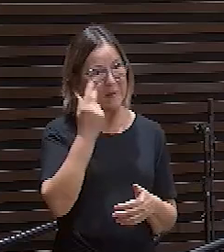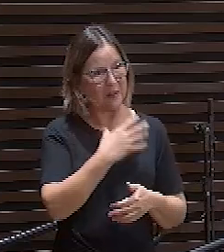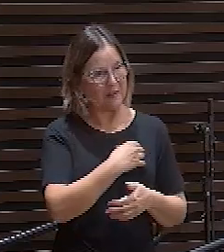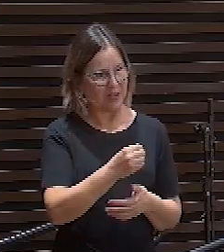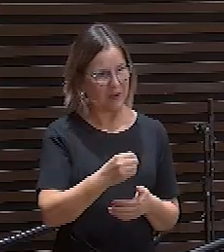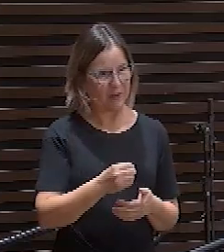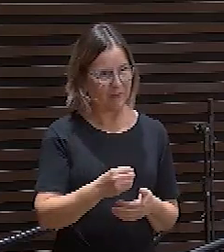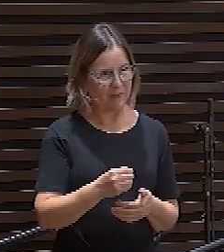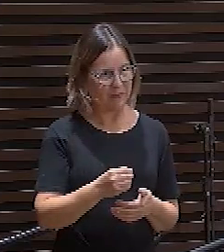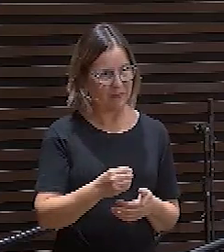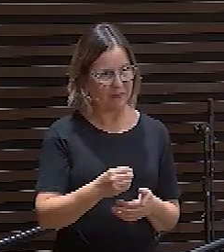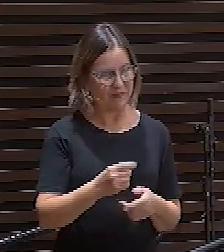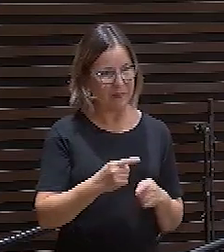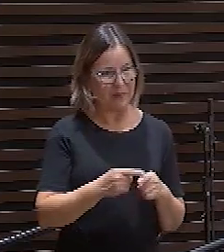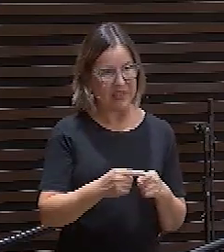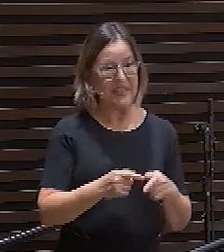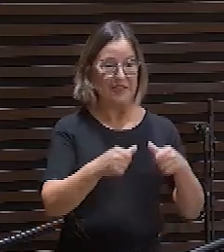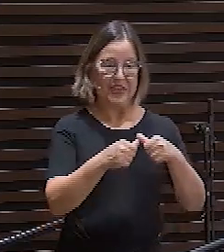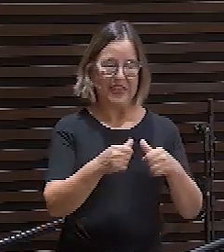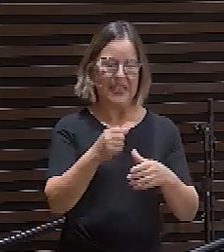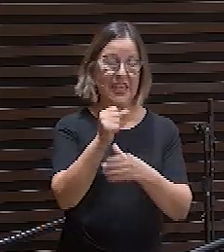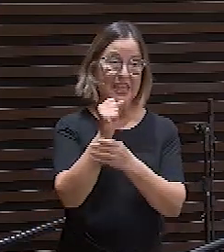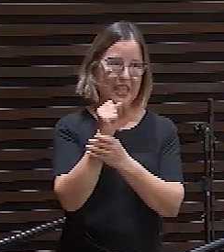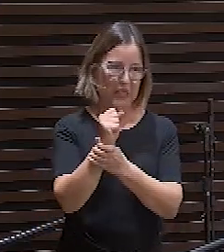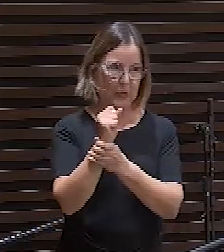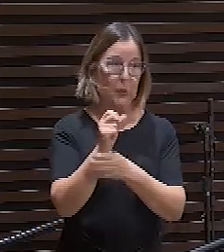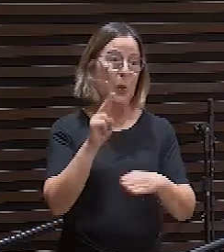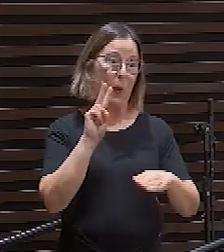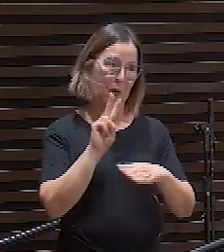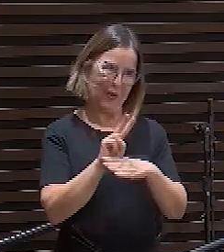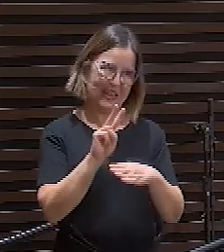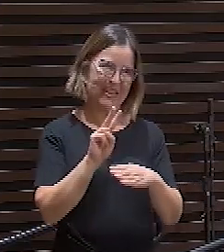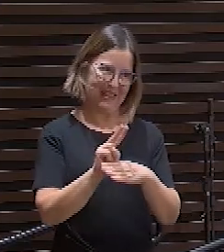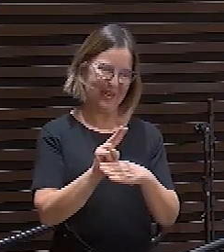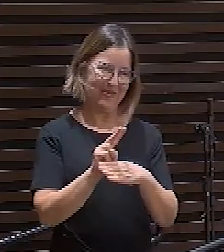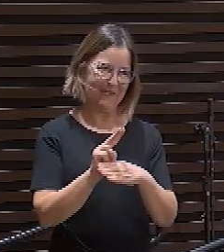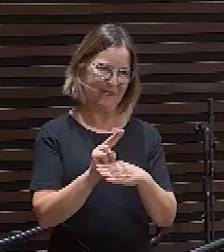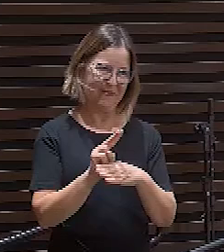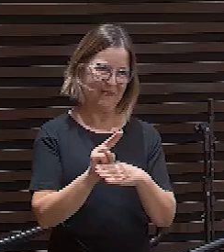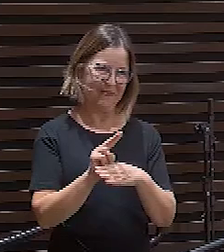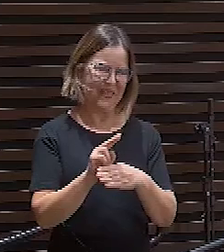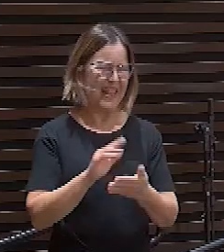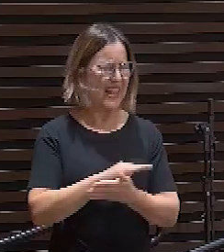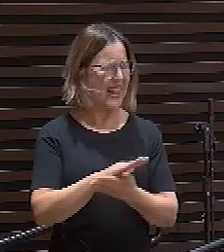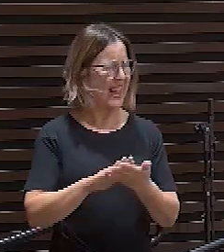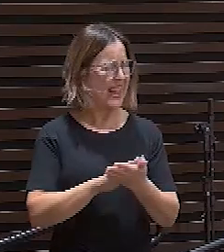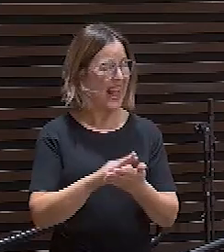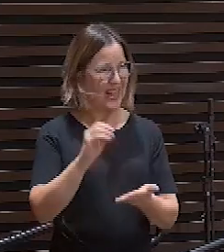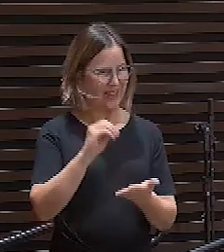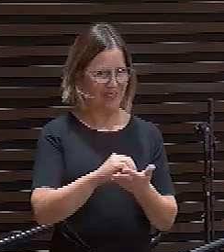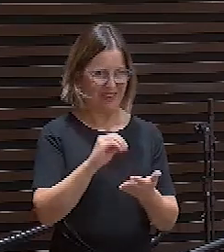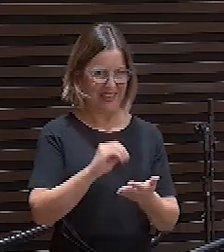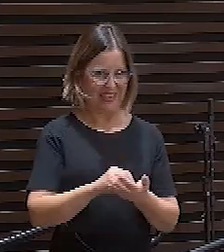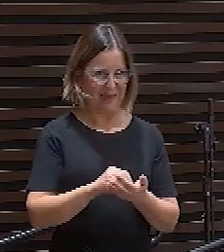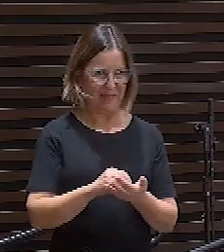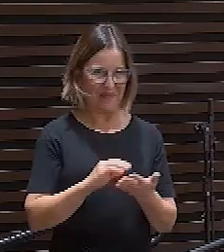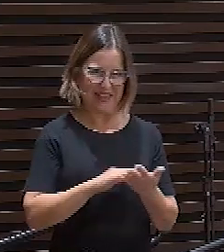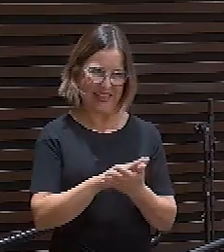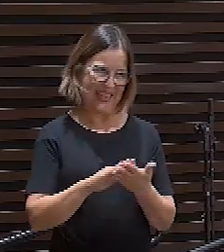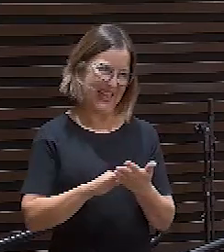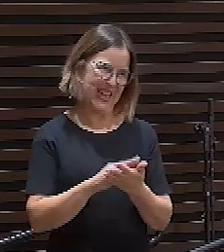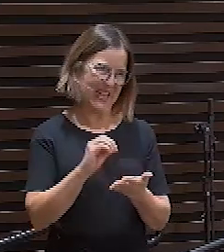estarão seguros. Eles estarão cuidados, nada lhes faltará, nada.